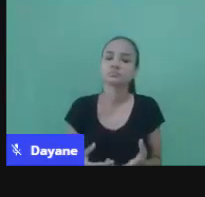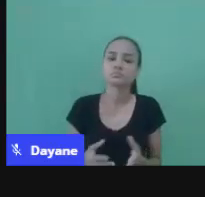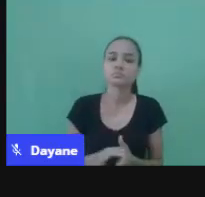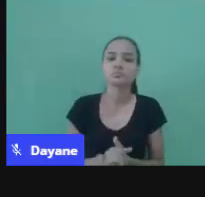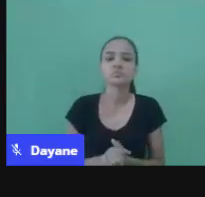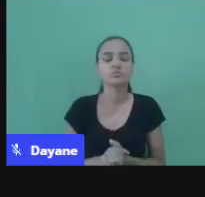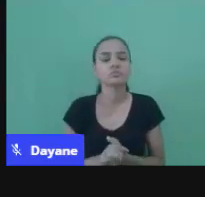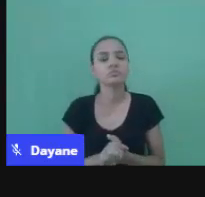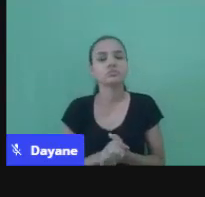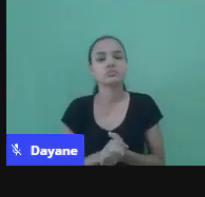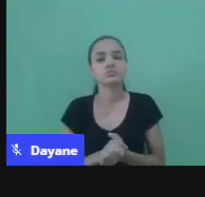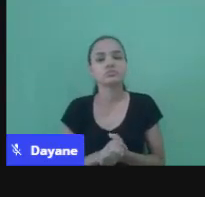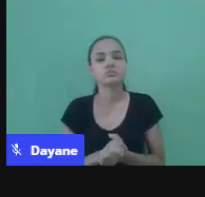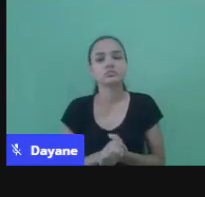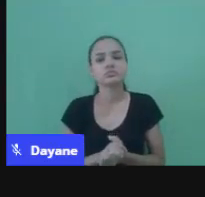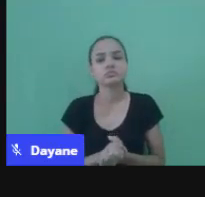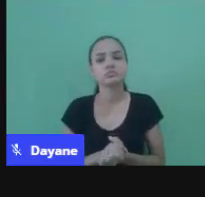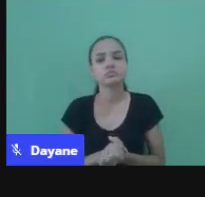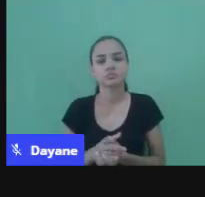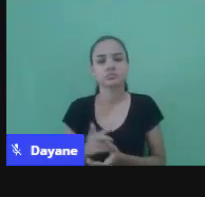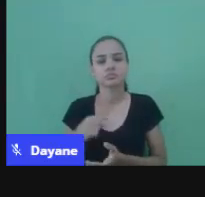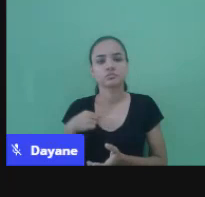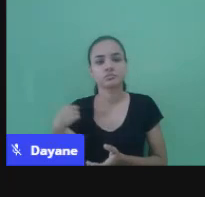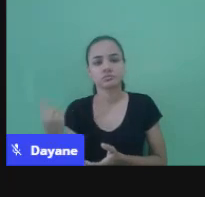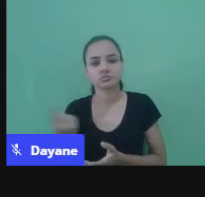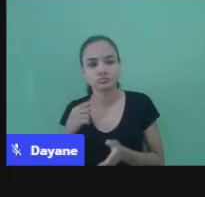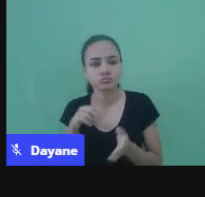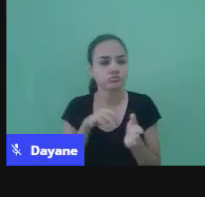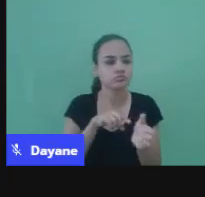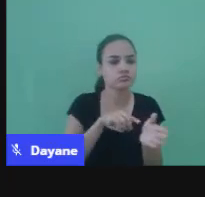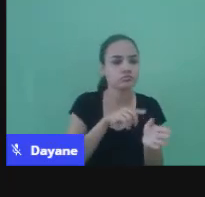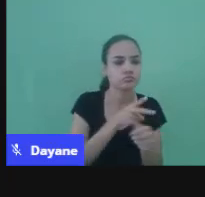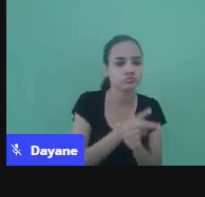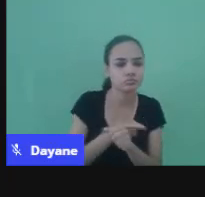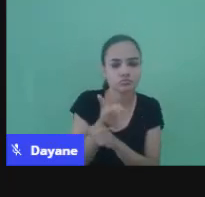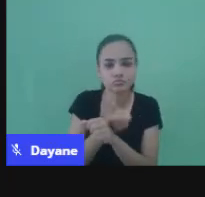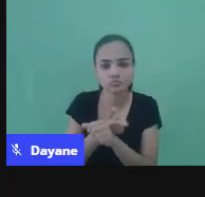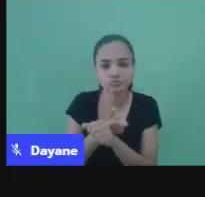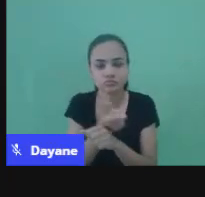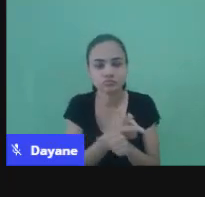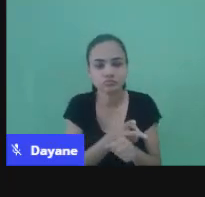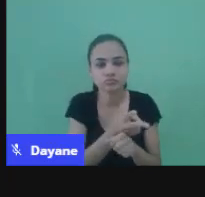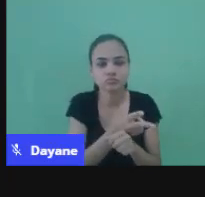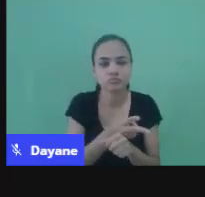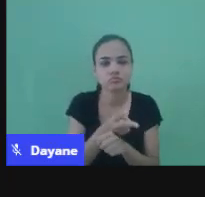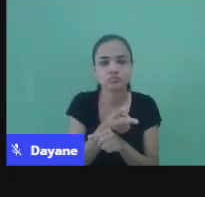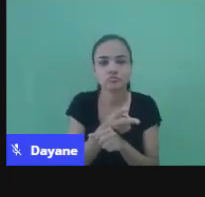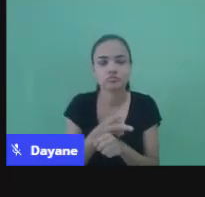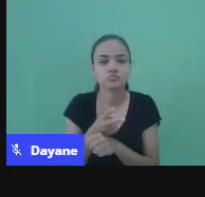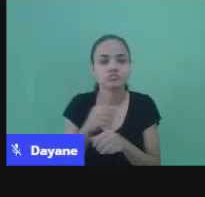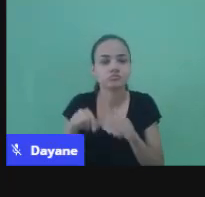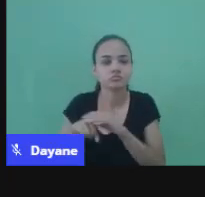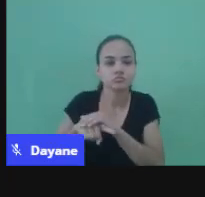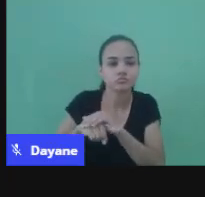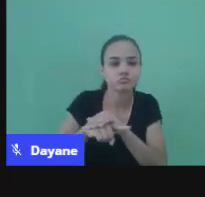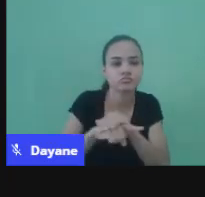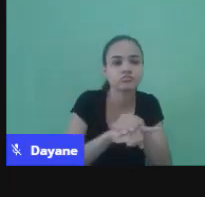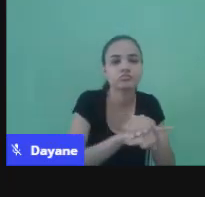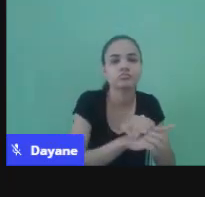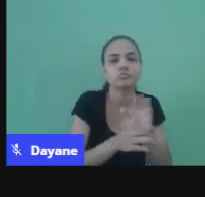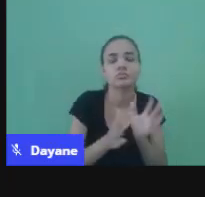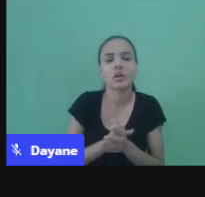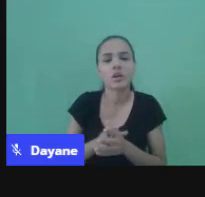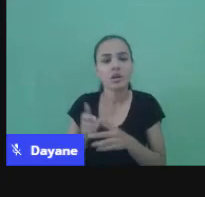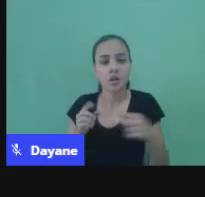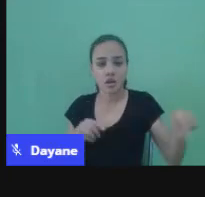realizou capturas de Tamanduá Bandeira. Eles até sentiram orgulho da parceria com o projeto e colocaram até um